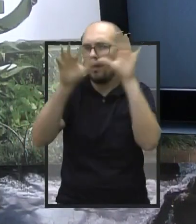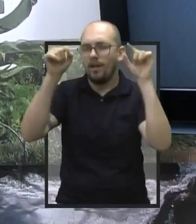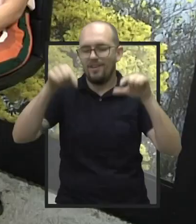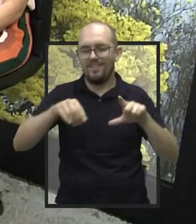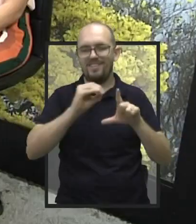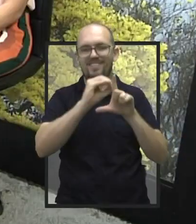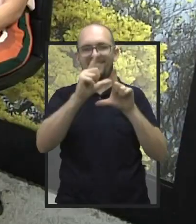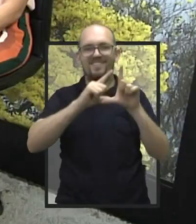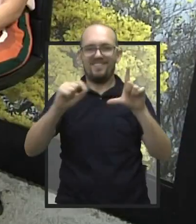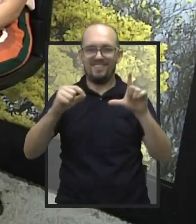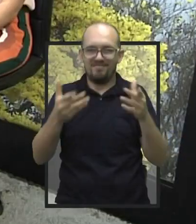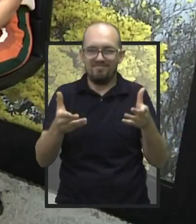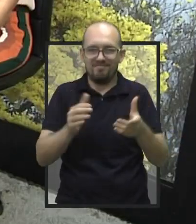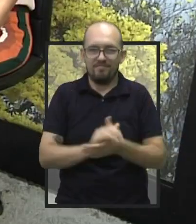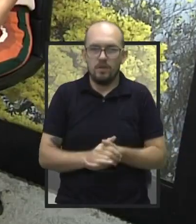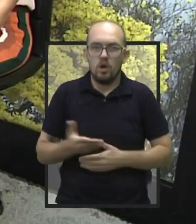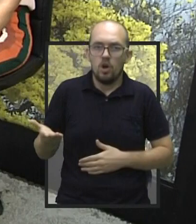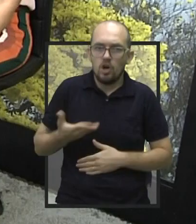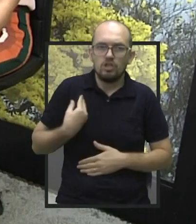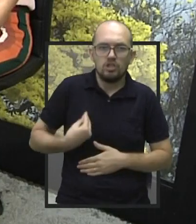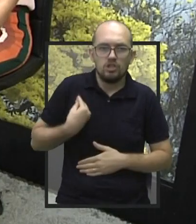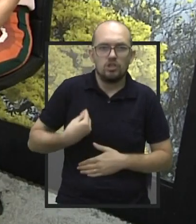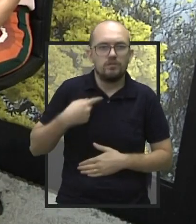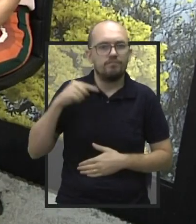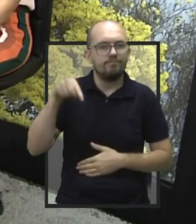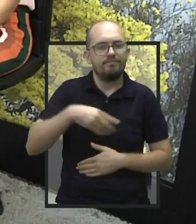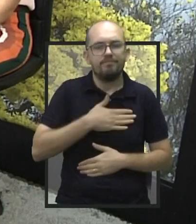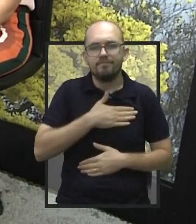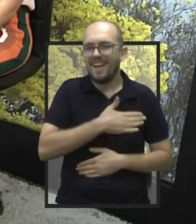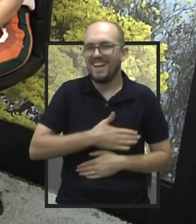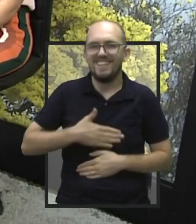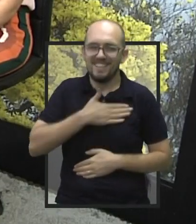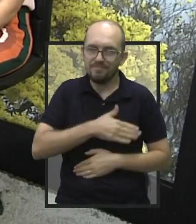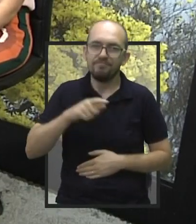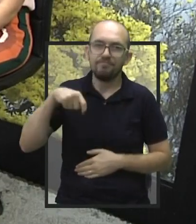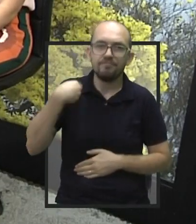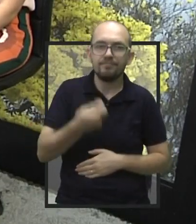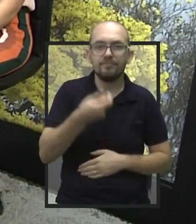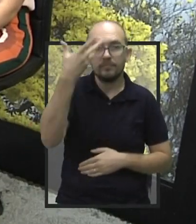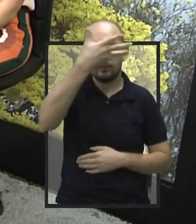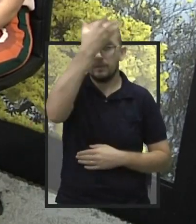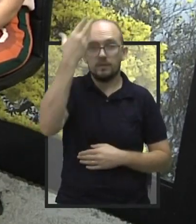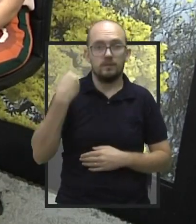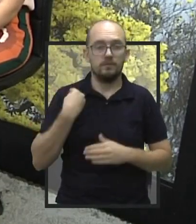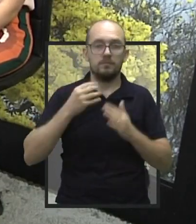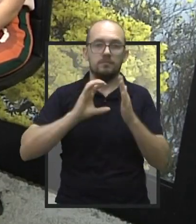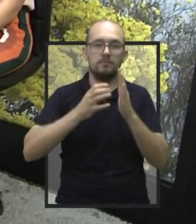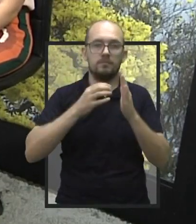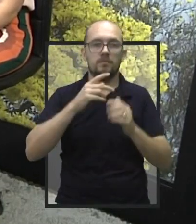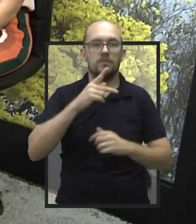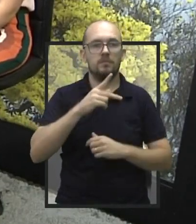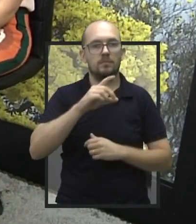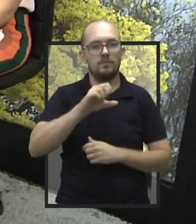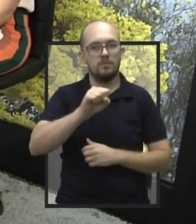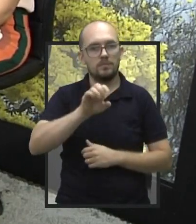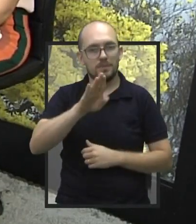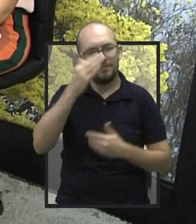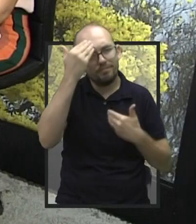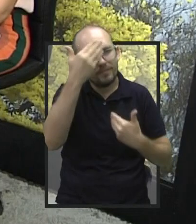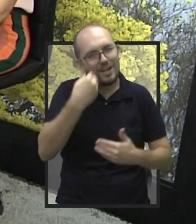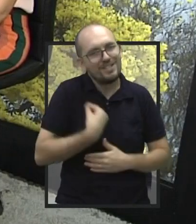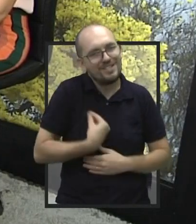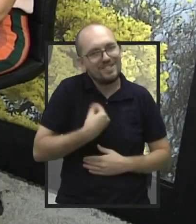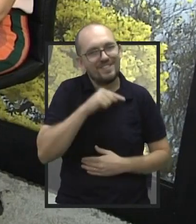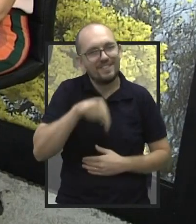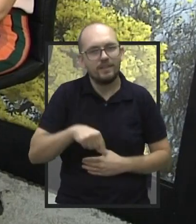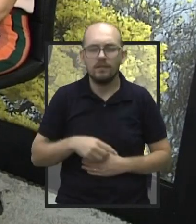Câmara Jaú. E nesta edição eu tenho o prazer em receber aqui no estúdio a vereadora do PSB, Vivian Soares. Vereadora, obrigado pela sua